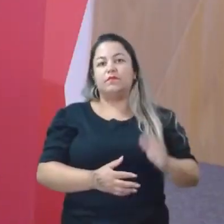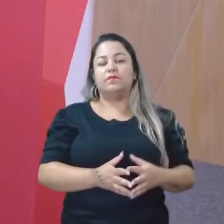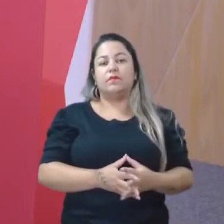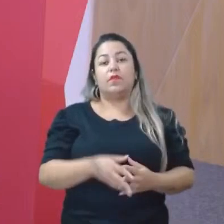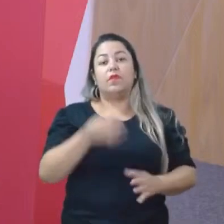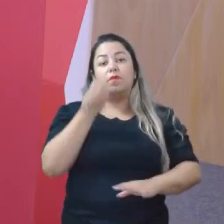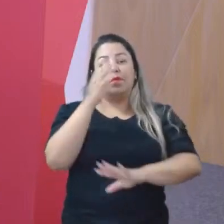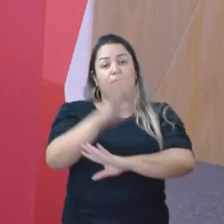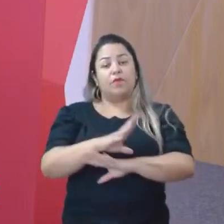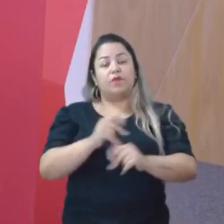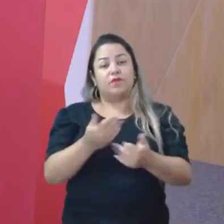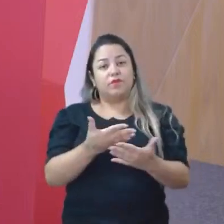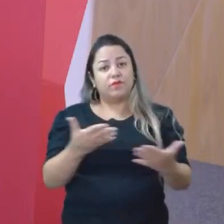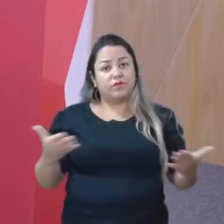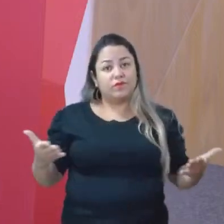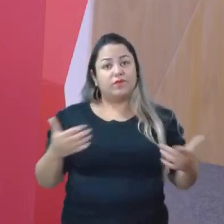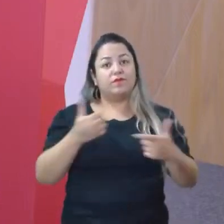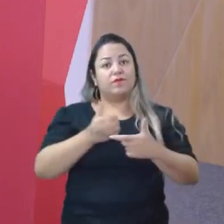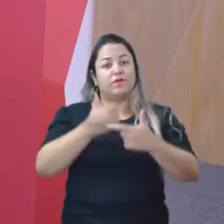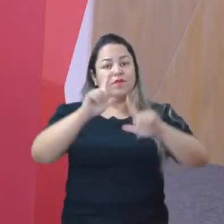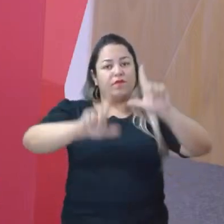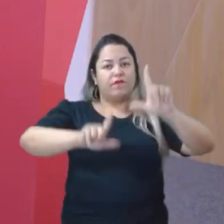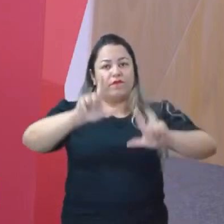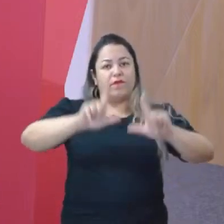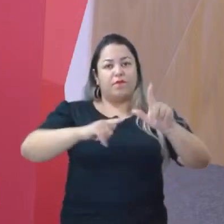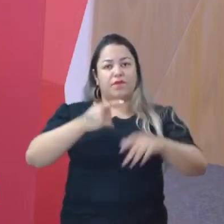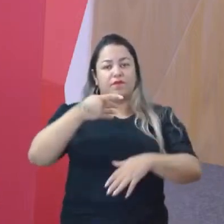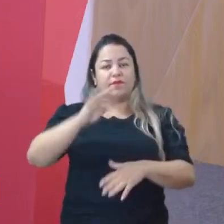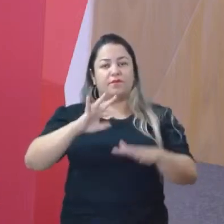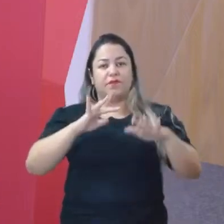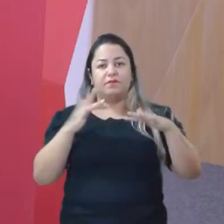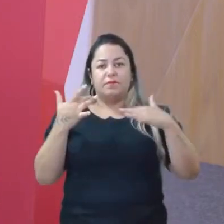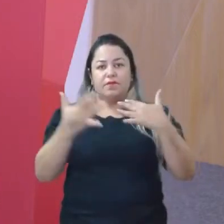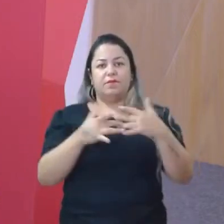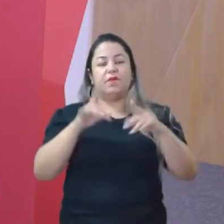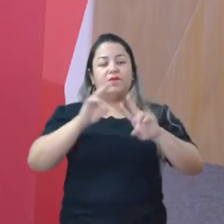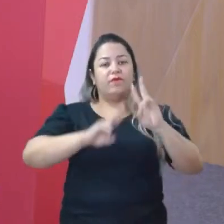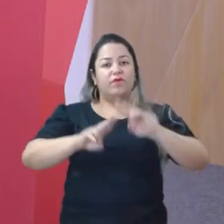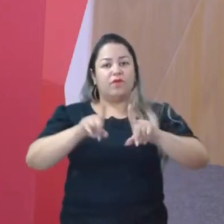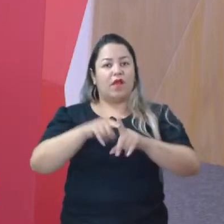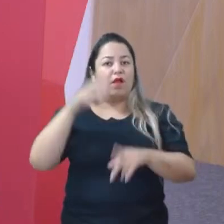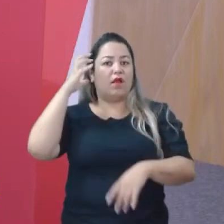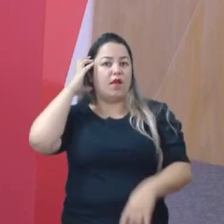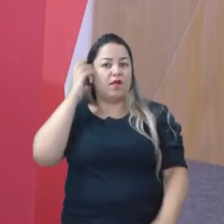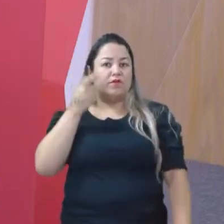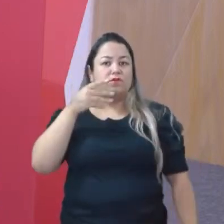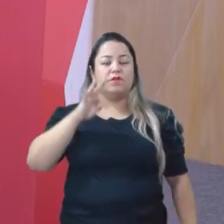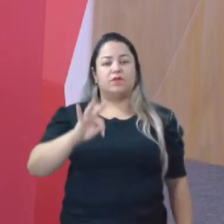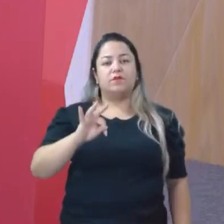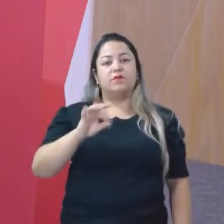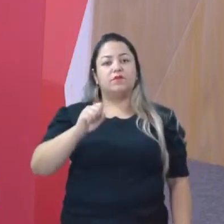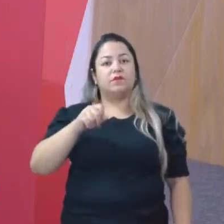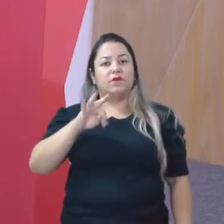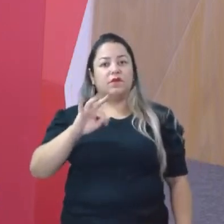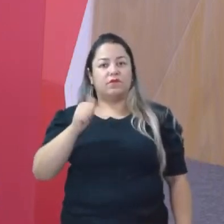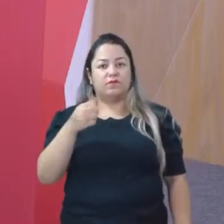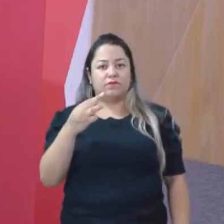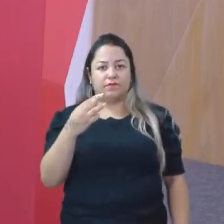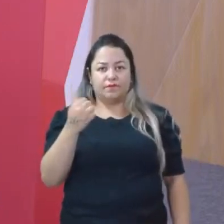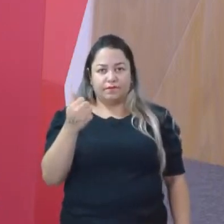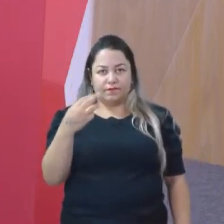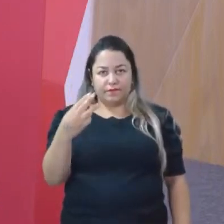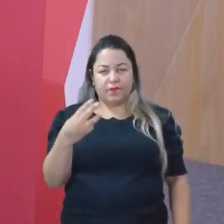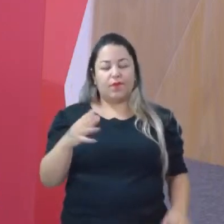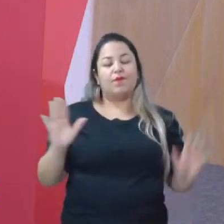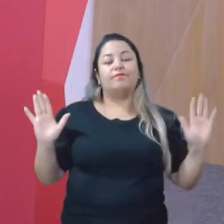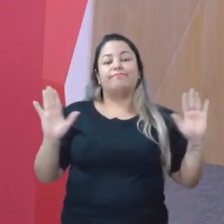Boa tarde para todo mundo, sigam a TV PT nas redes sociais e acompanhem a Rádio PT e o PT Sat, canal 1313.